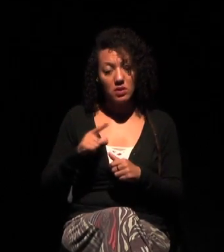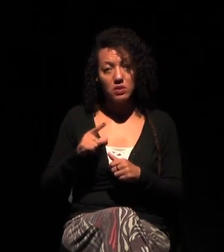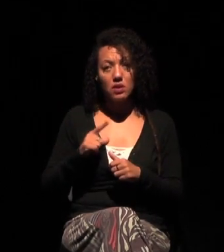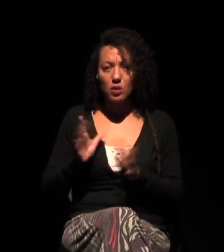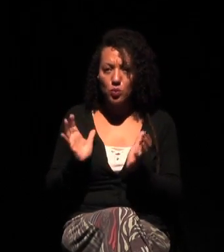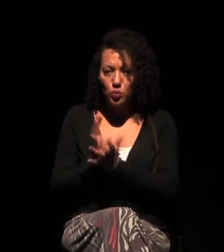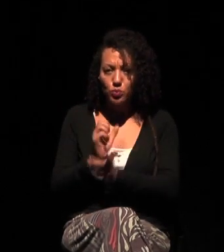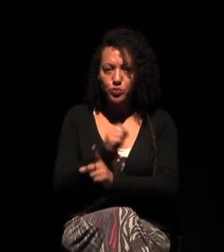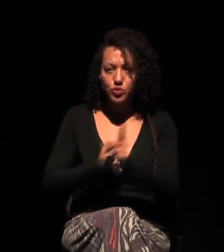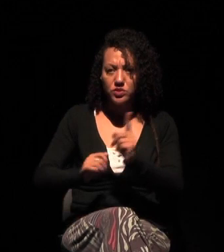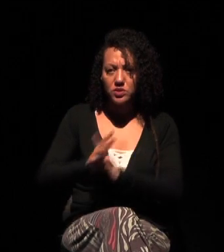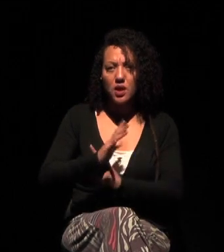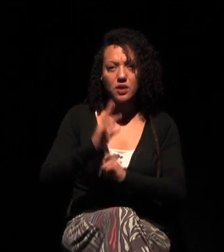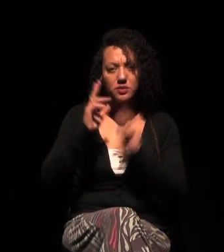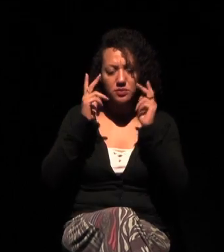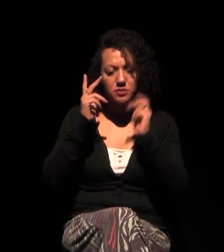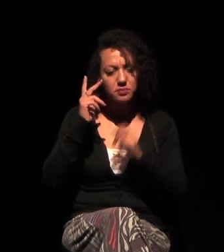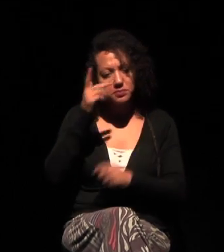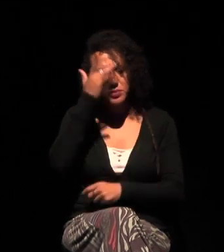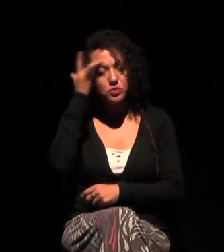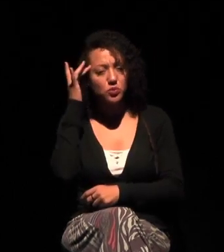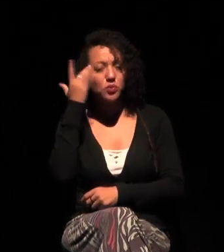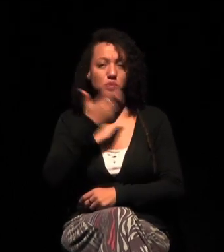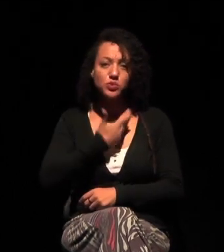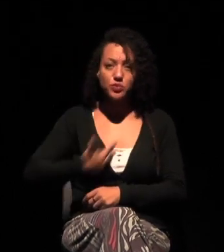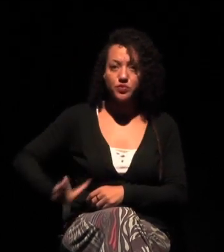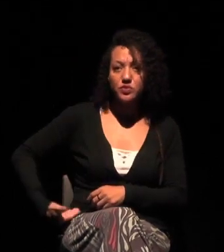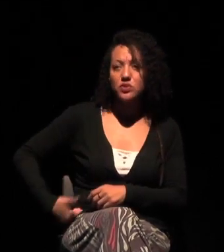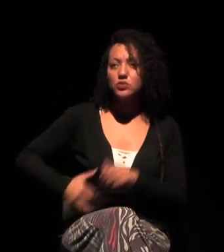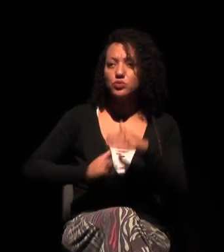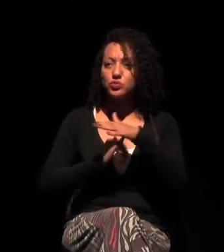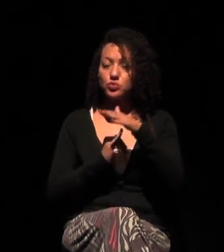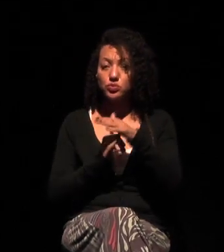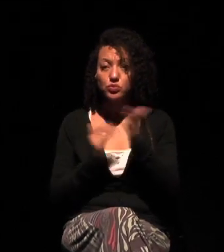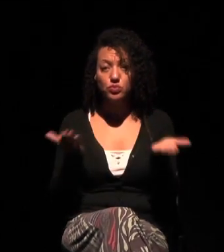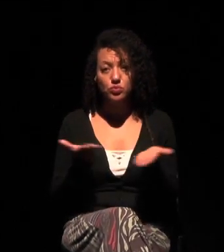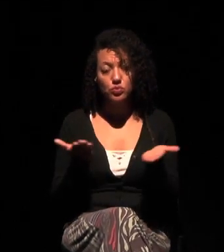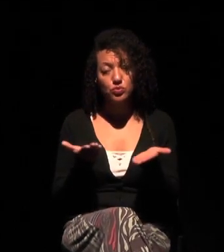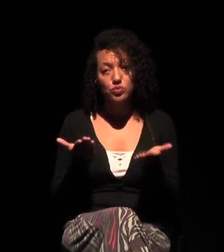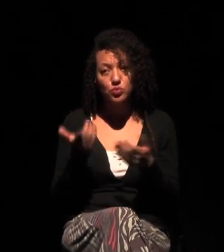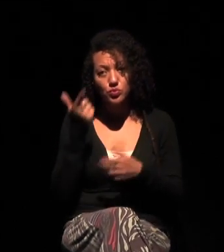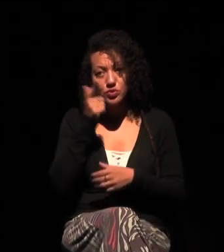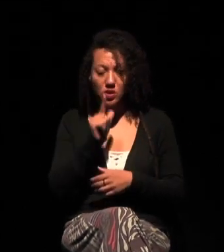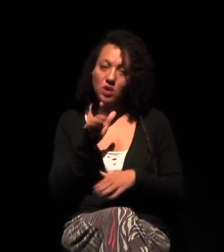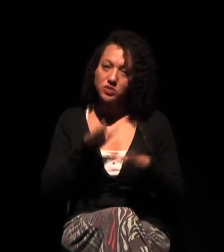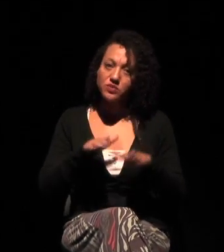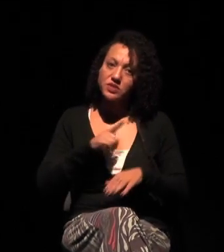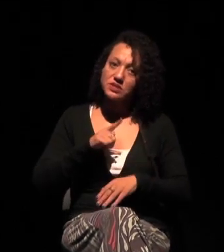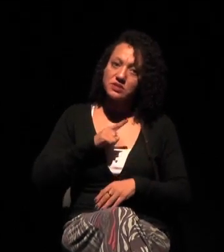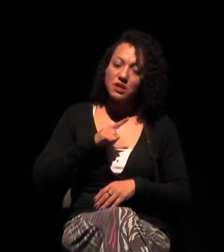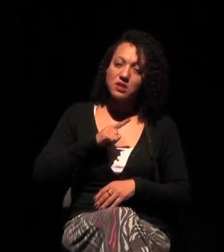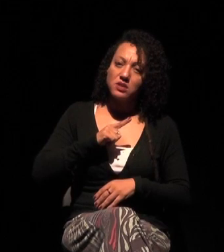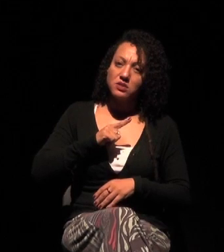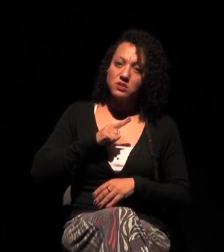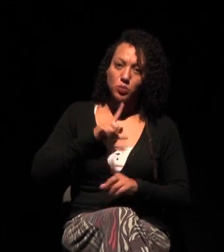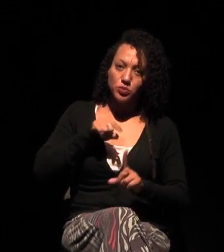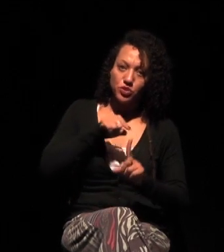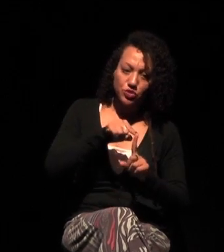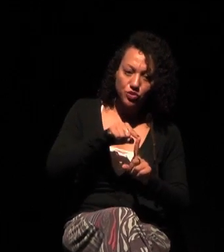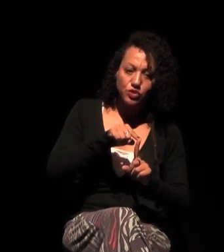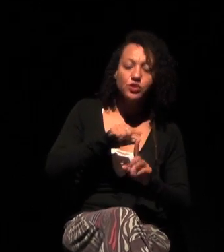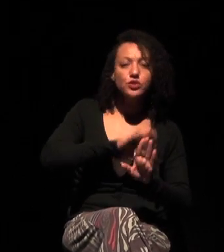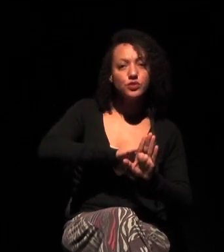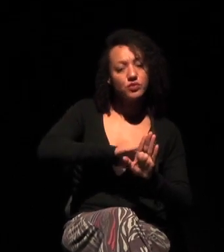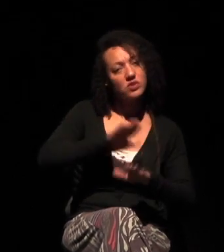e pessoas e vermos instituições passarão a poder umas vezes intencionalmente outras vezes não